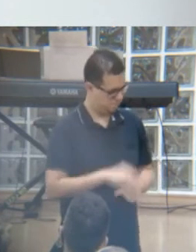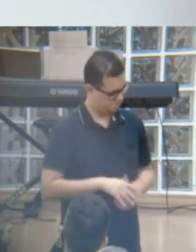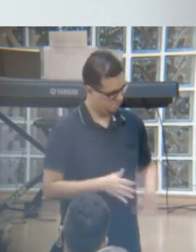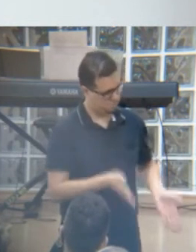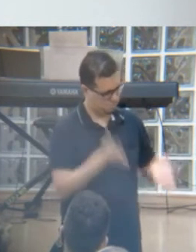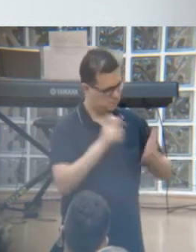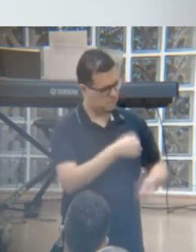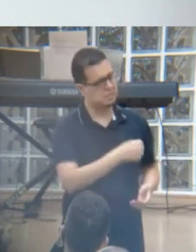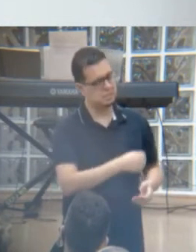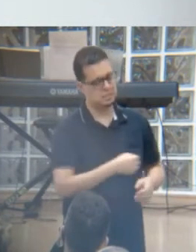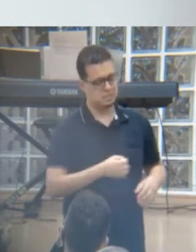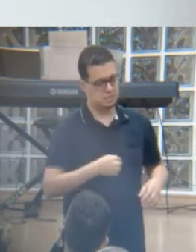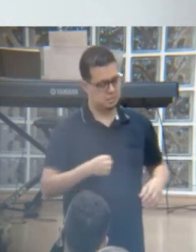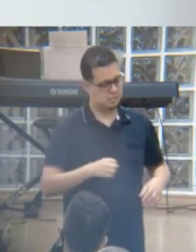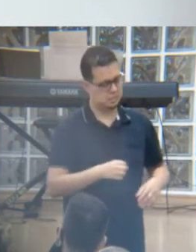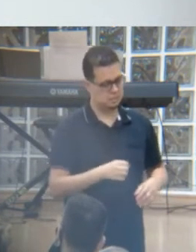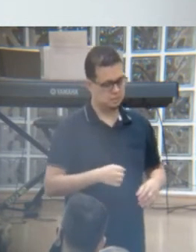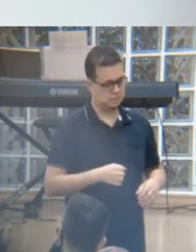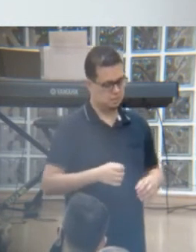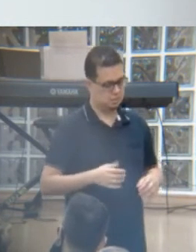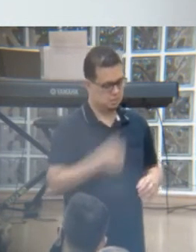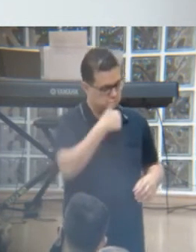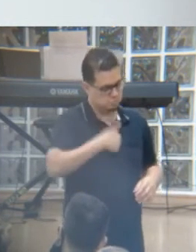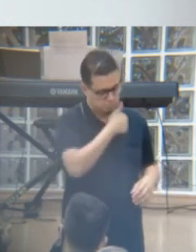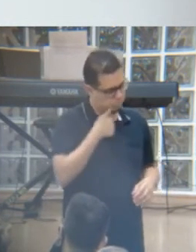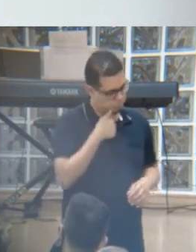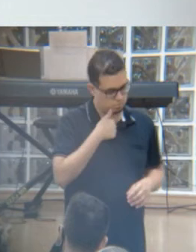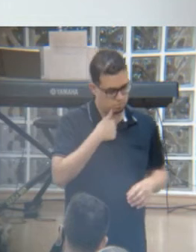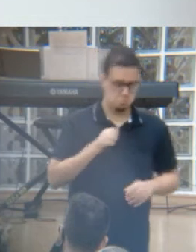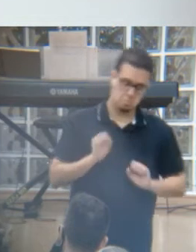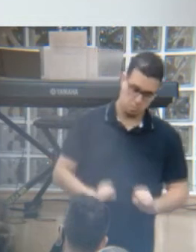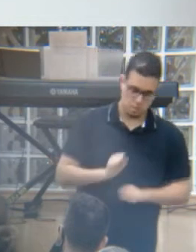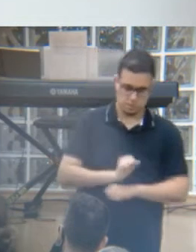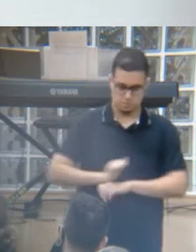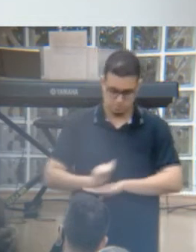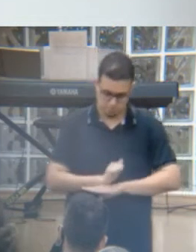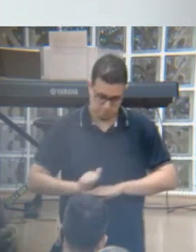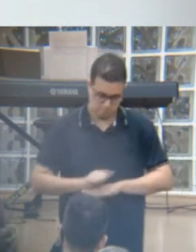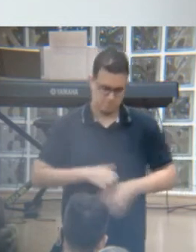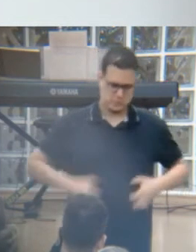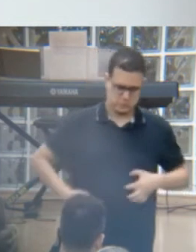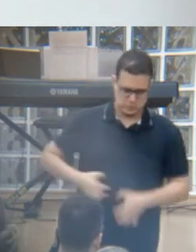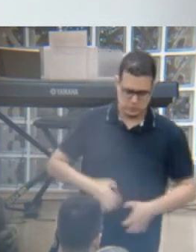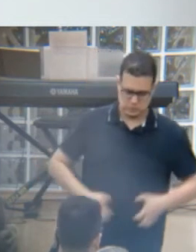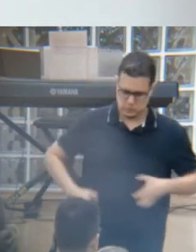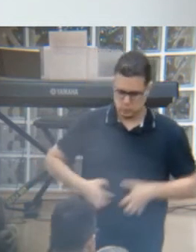estremece, acho que dá uma dor de barriga, um frio lá dentro. Que é